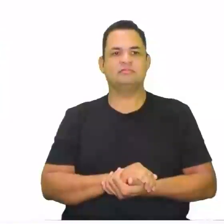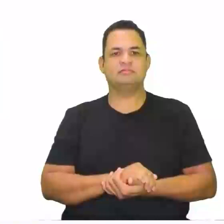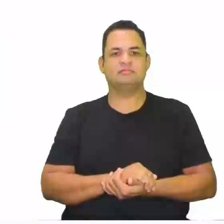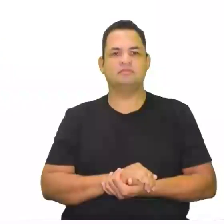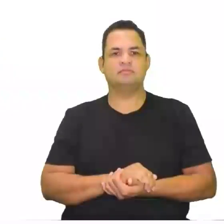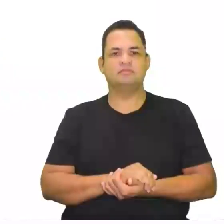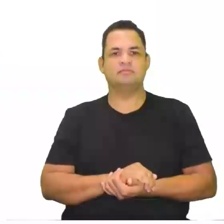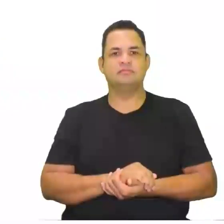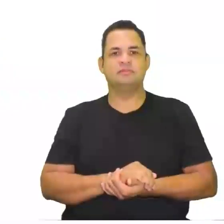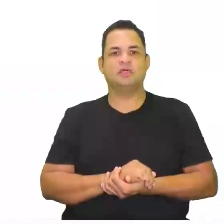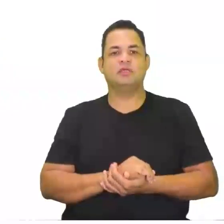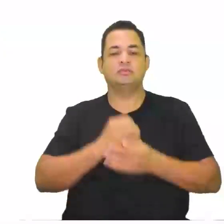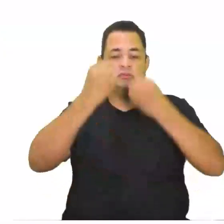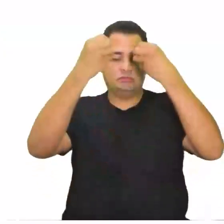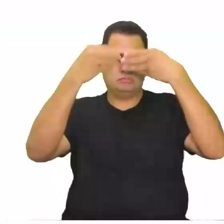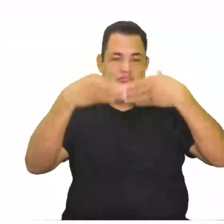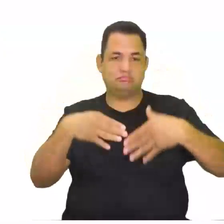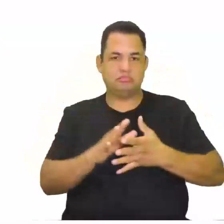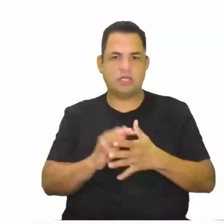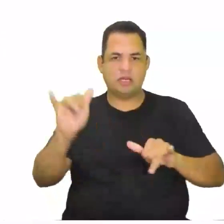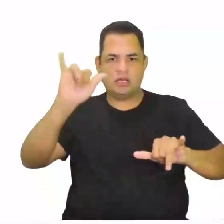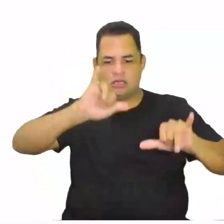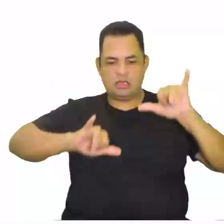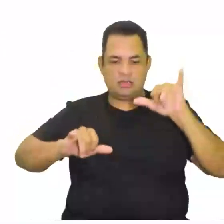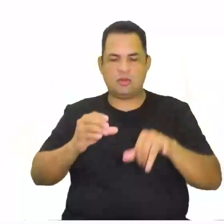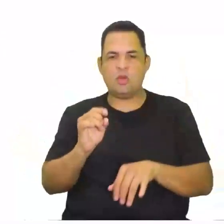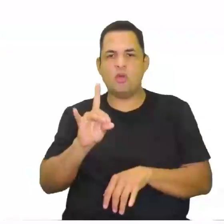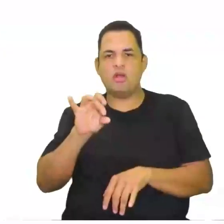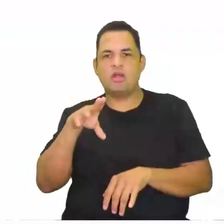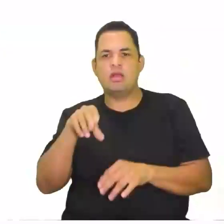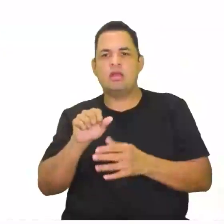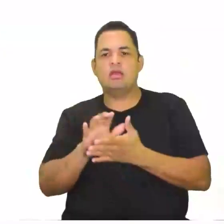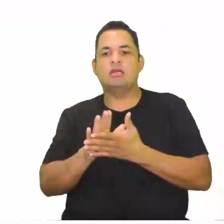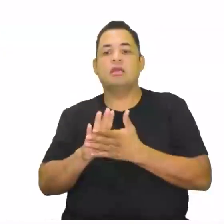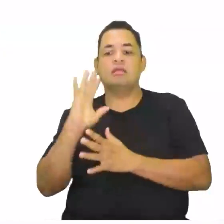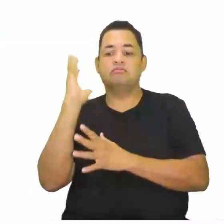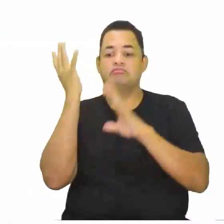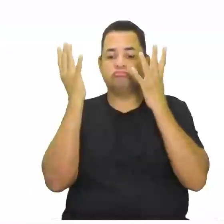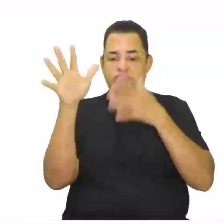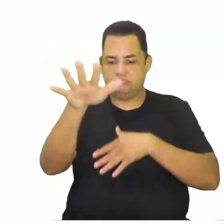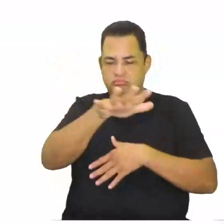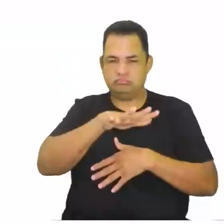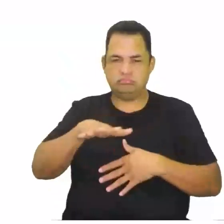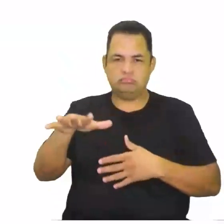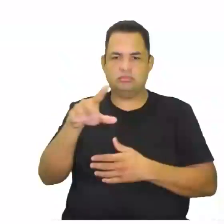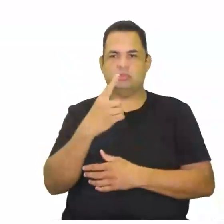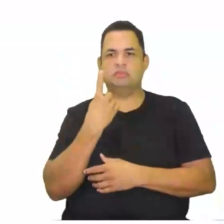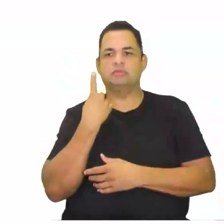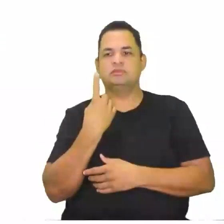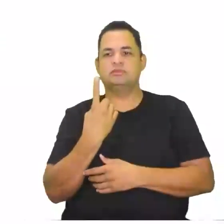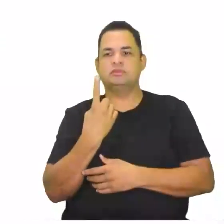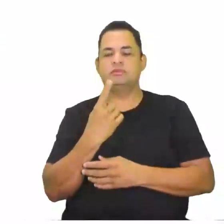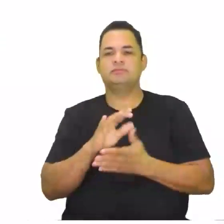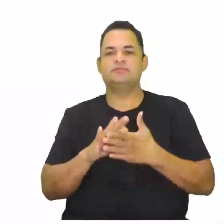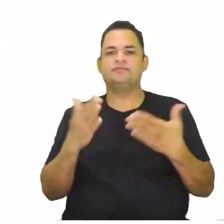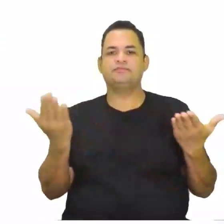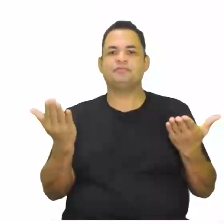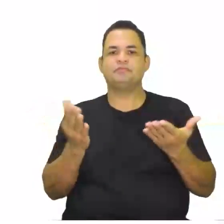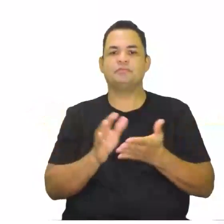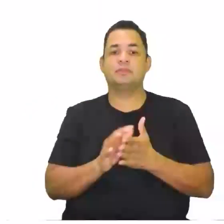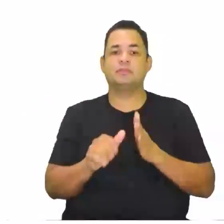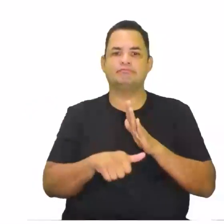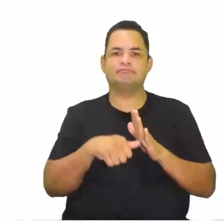Então, aqui nós estamos falando sobre a química orgânica e o meio ambiente, parte 1. Nessa